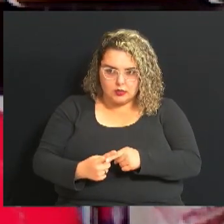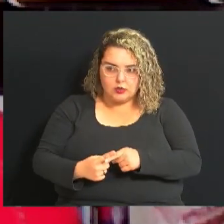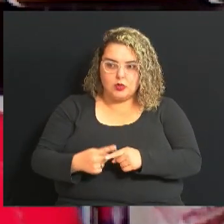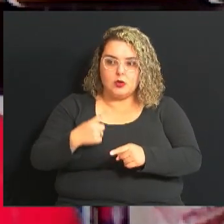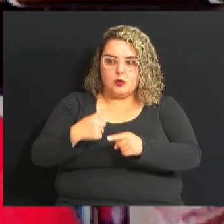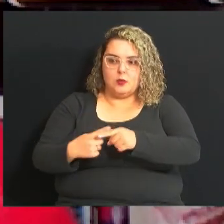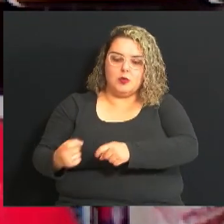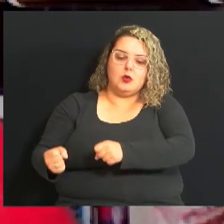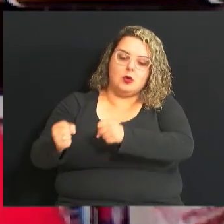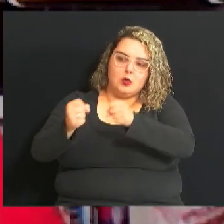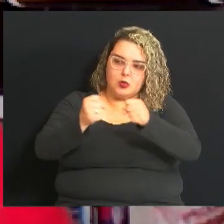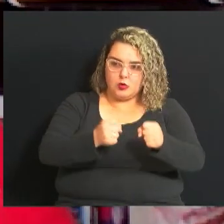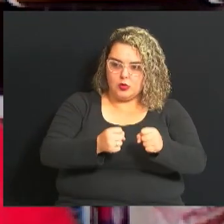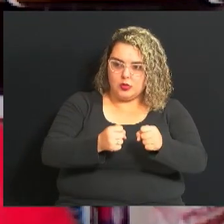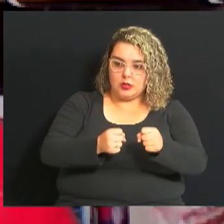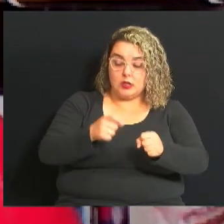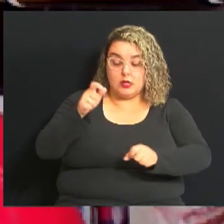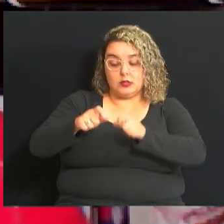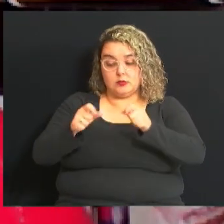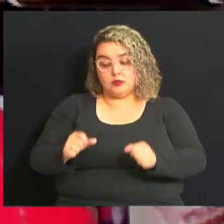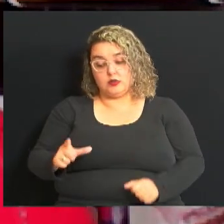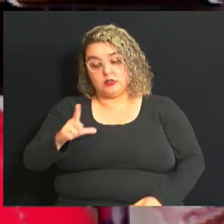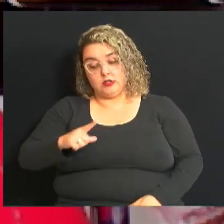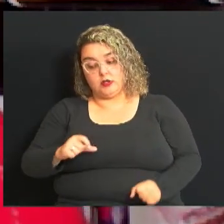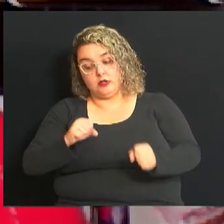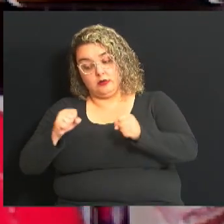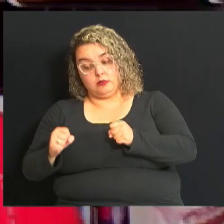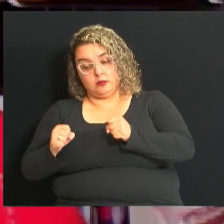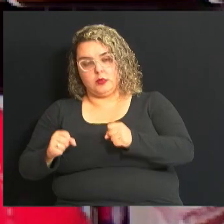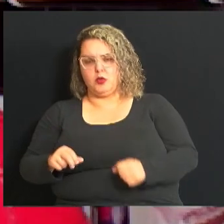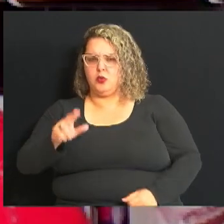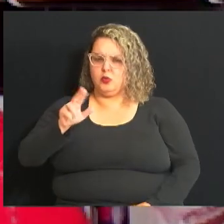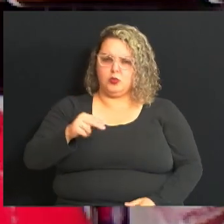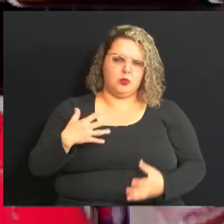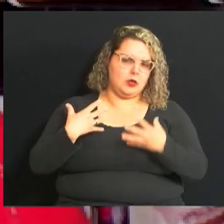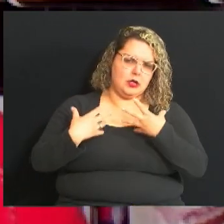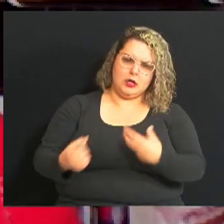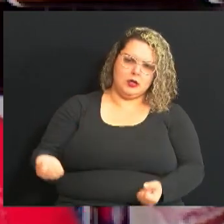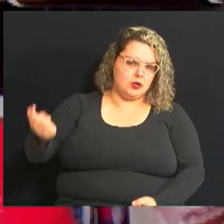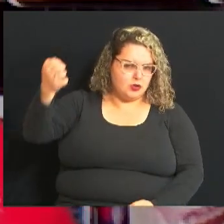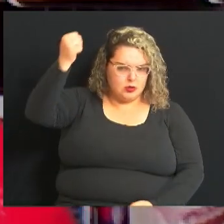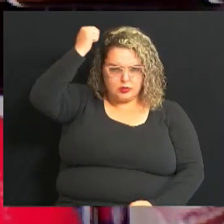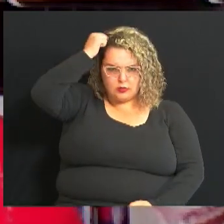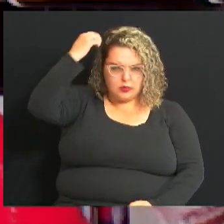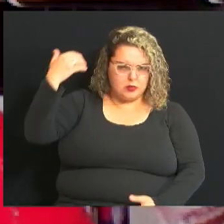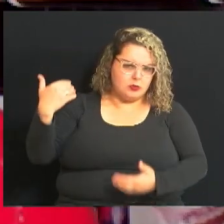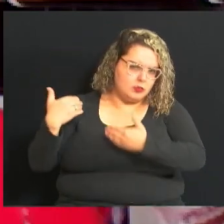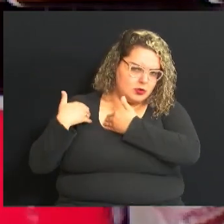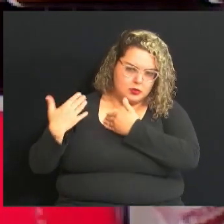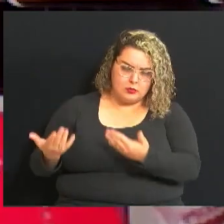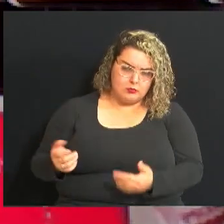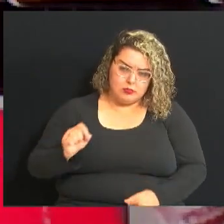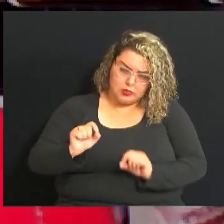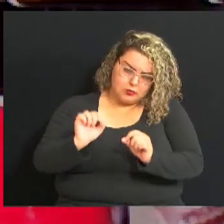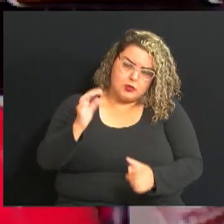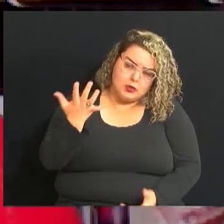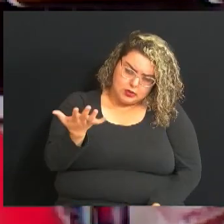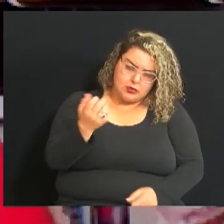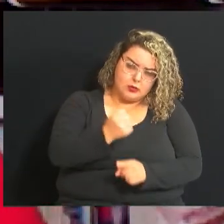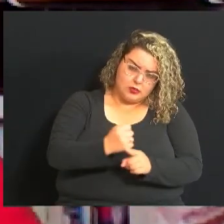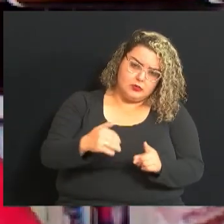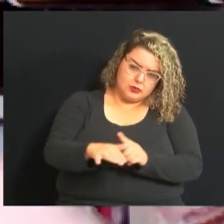os poderosos nunca assumem a sua culpa e a sua responsabilidade pelo que acontece na